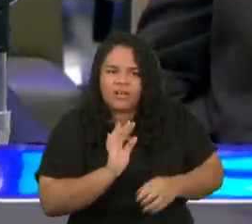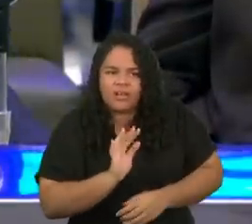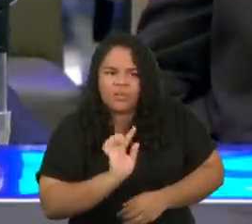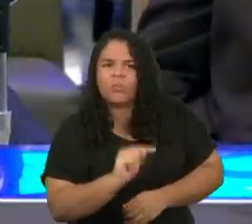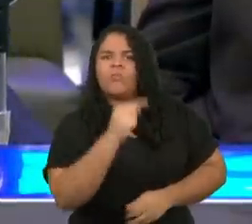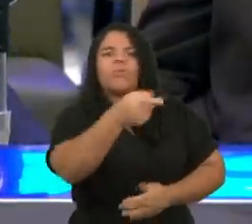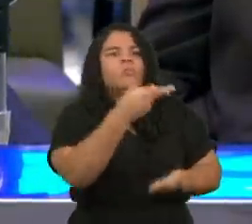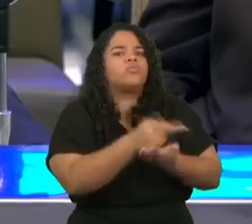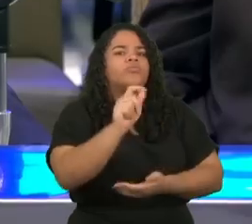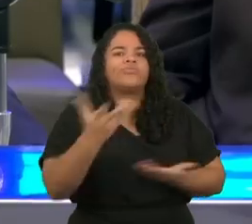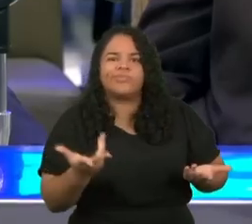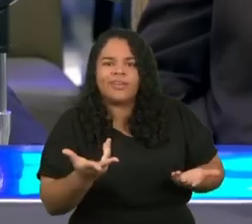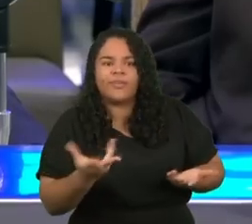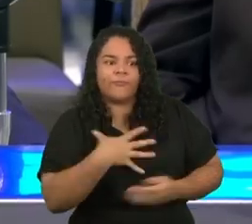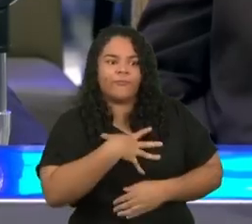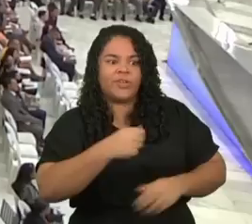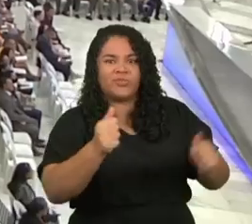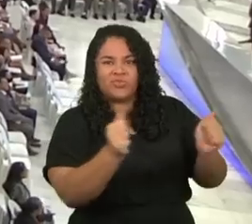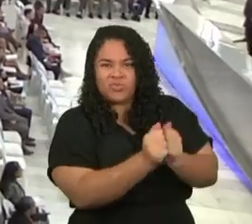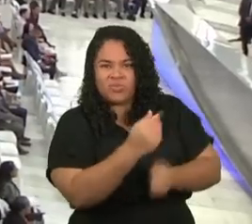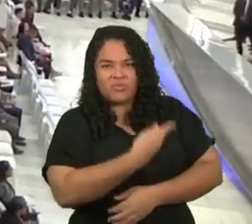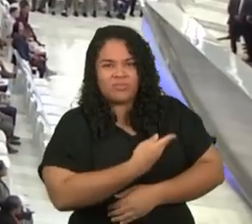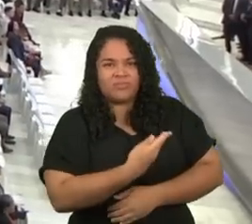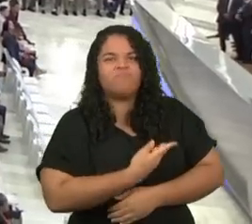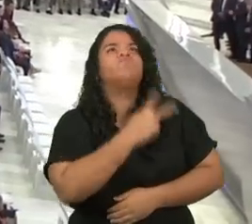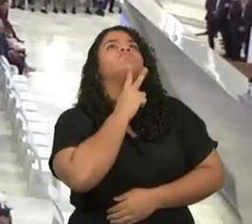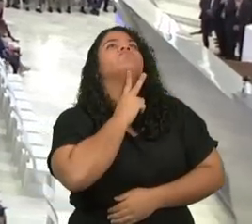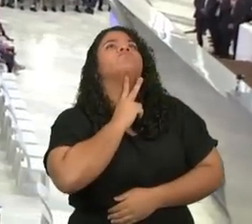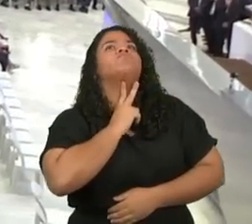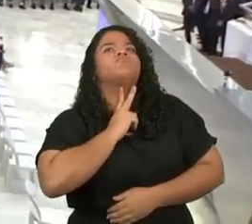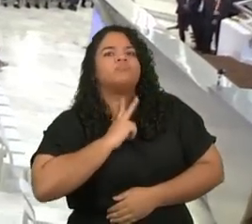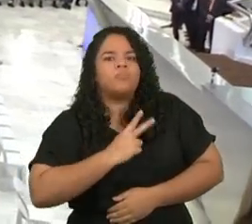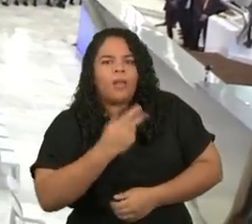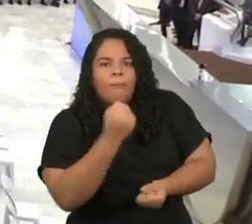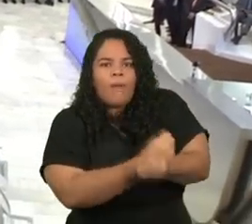e perdeu o filho perdeu o irmão perdeu ele